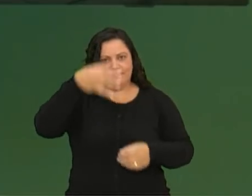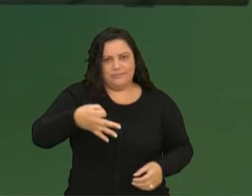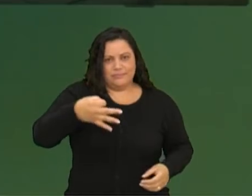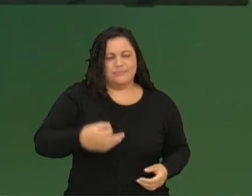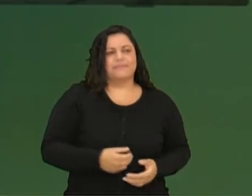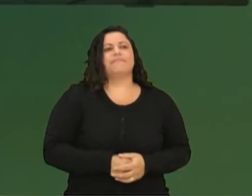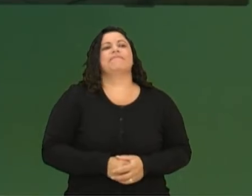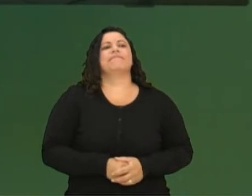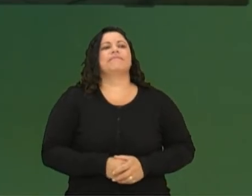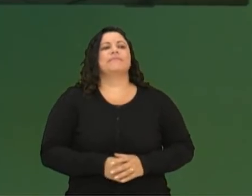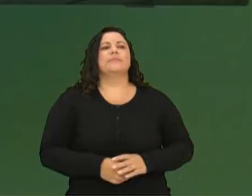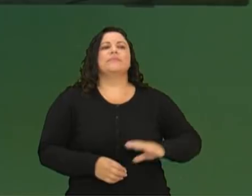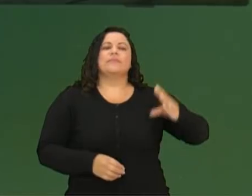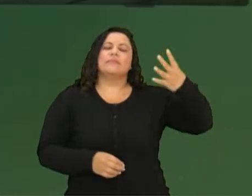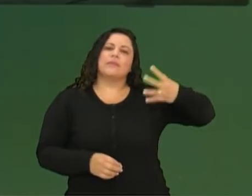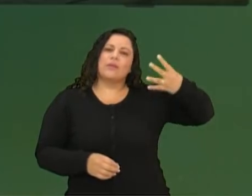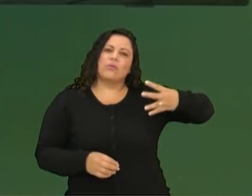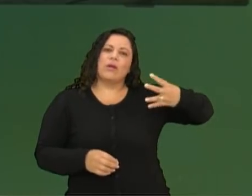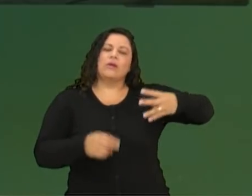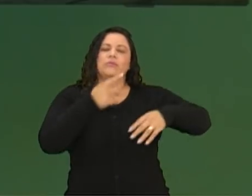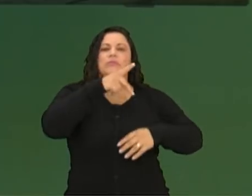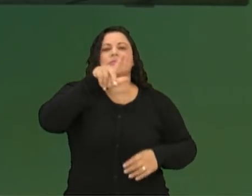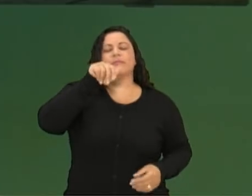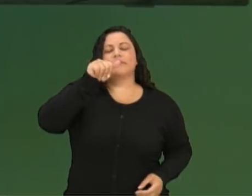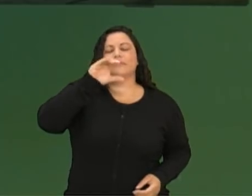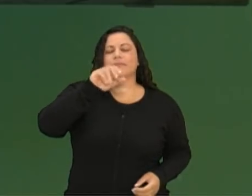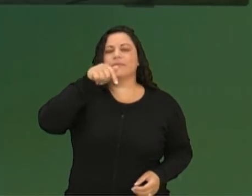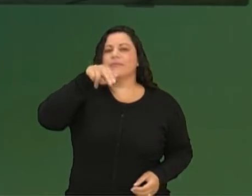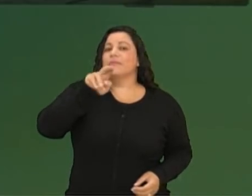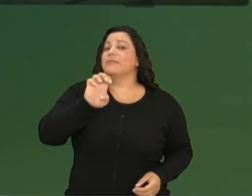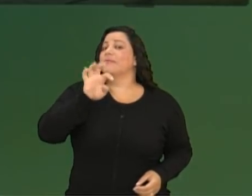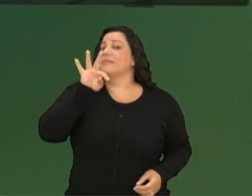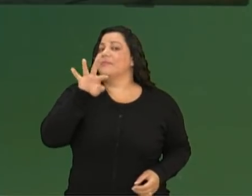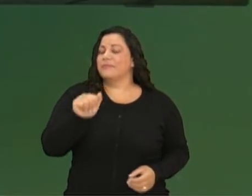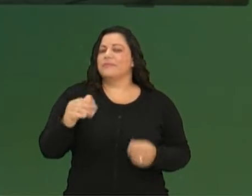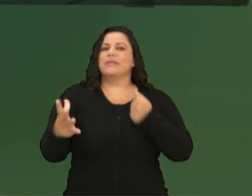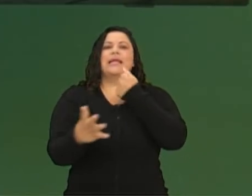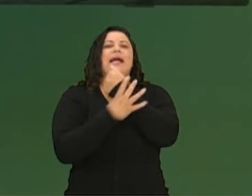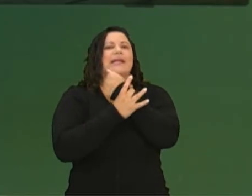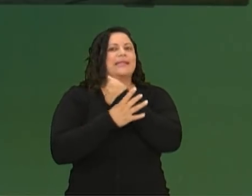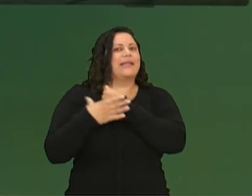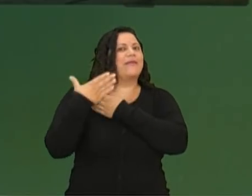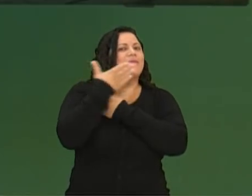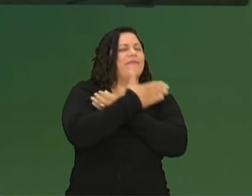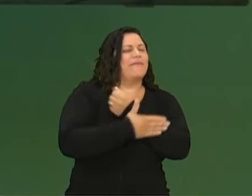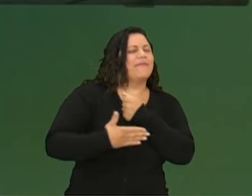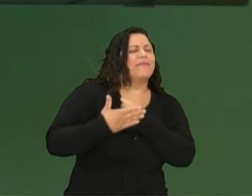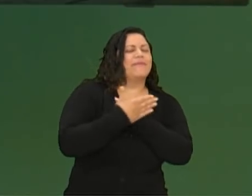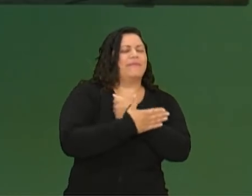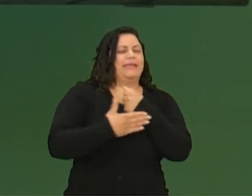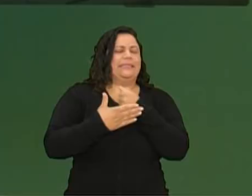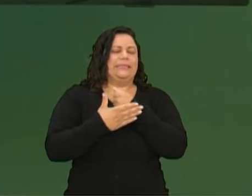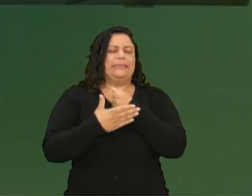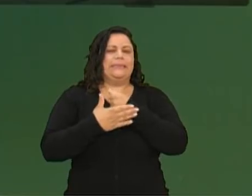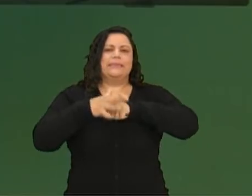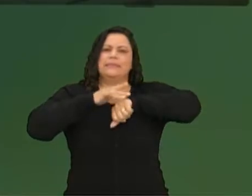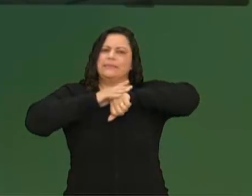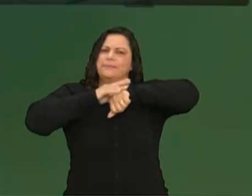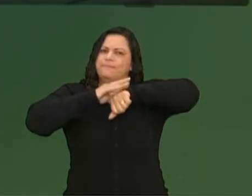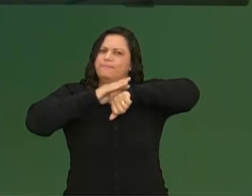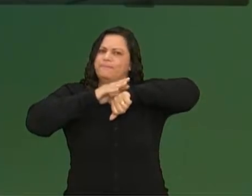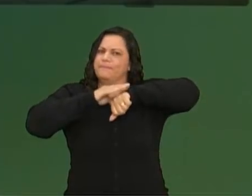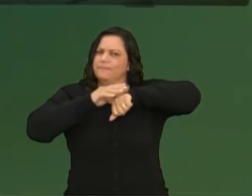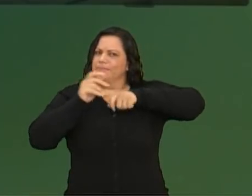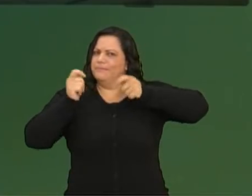E a última, as plaquetas atuam na defesa do organismo às infecções? Não, né? Está errada